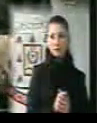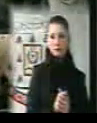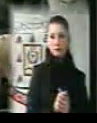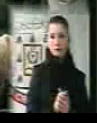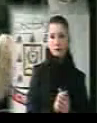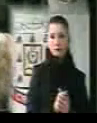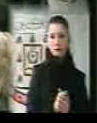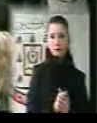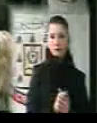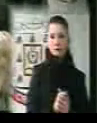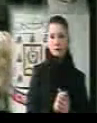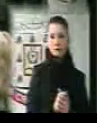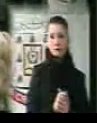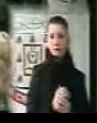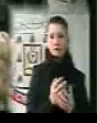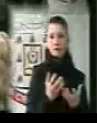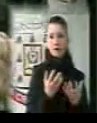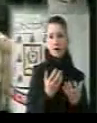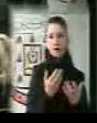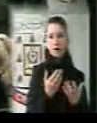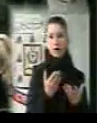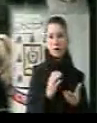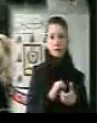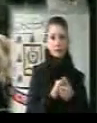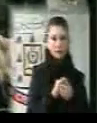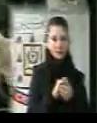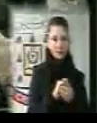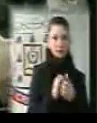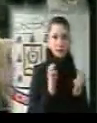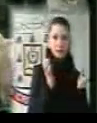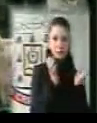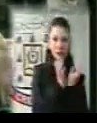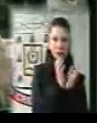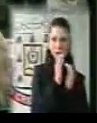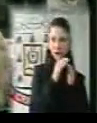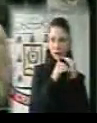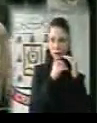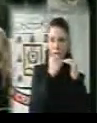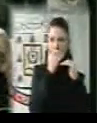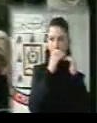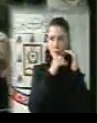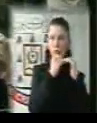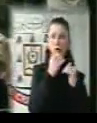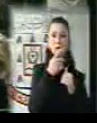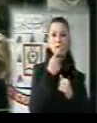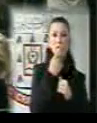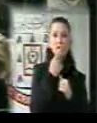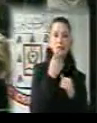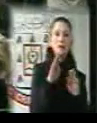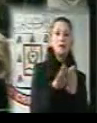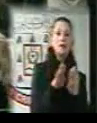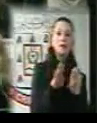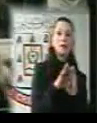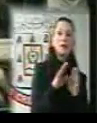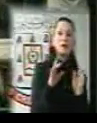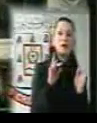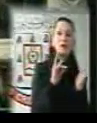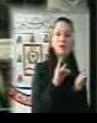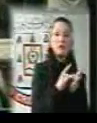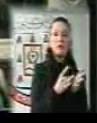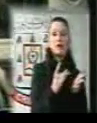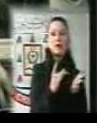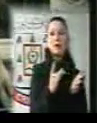Bom, eu quero cumprimentar a Comissão de Obras da Câmara e dizer que, na realidade, vocês